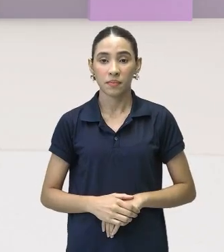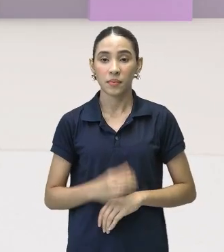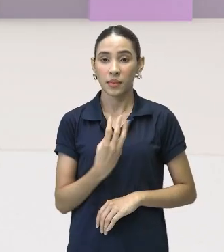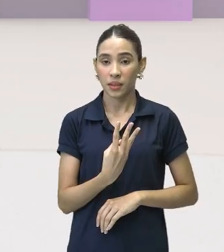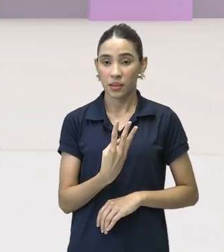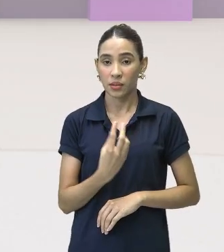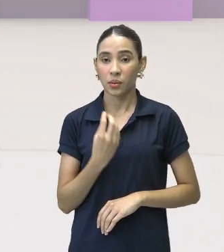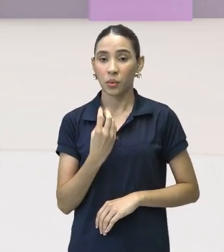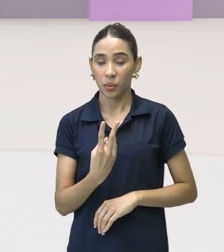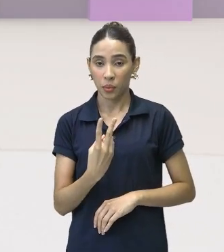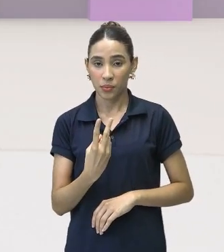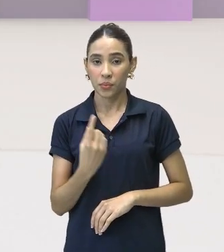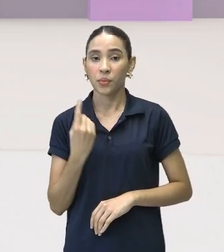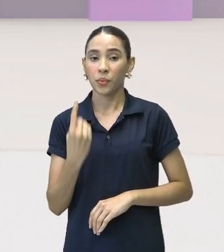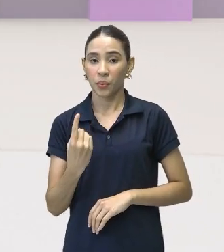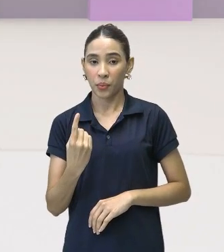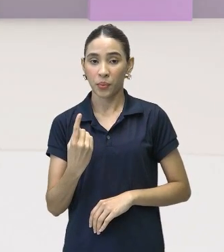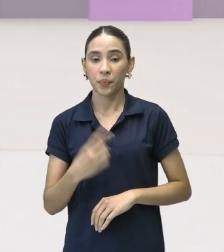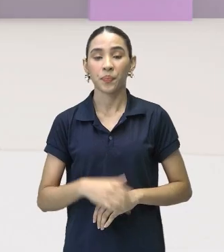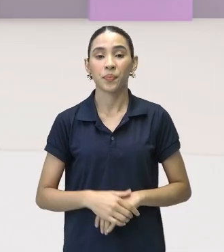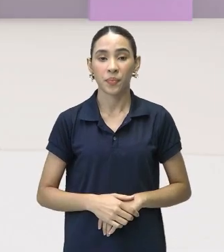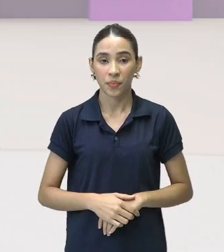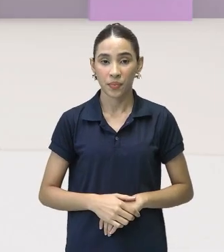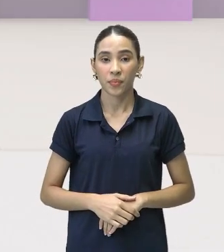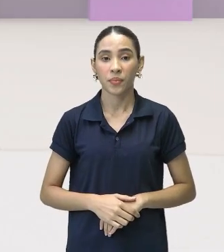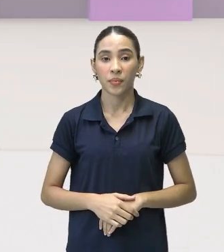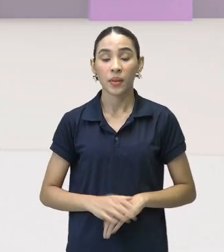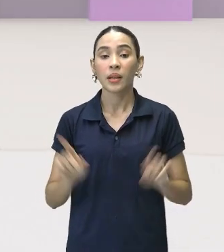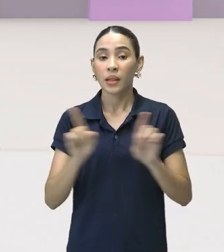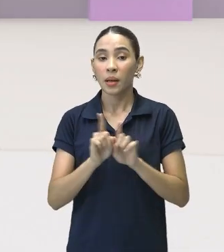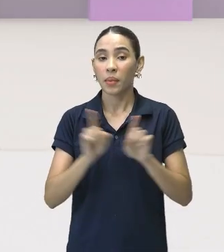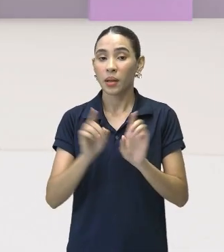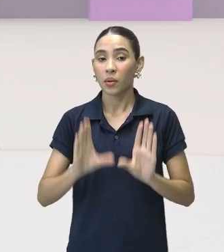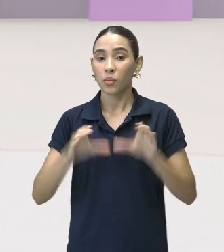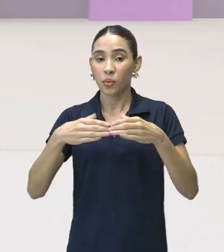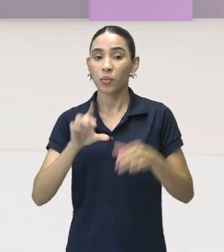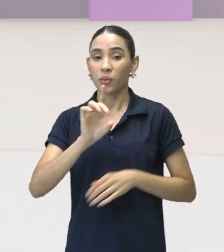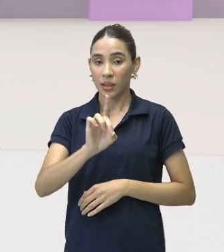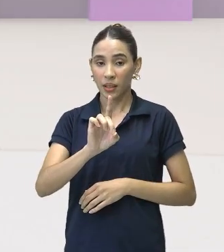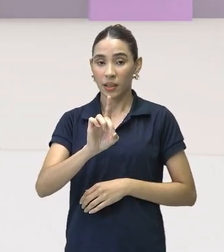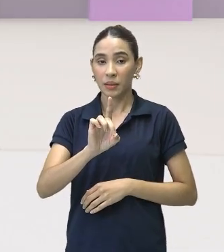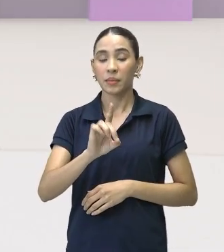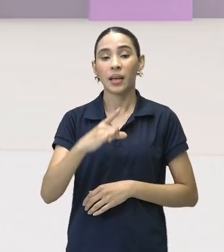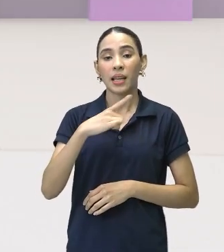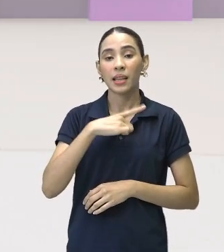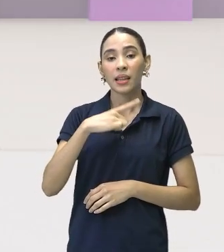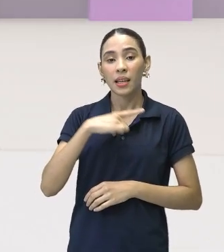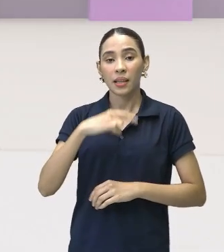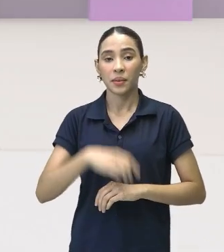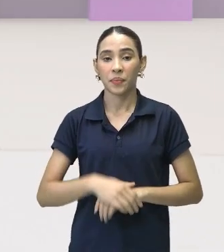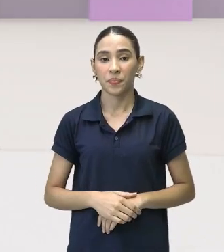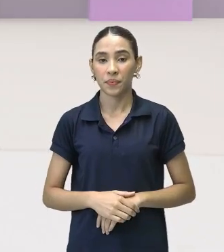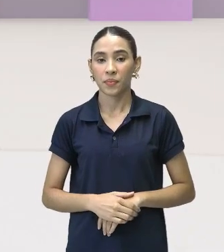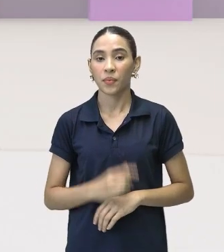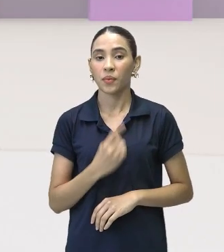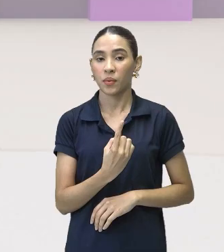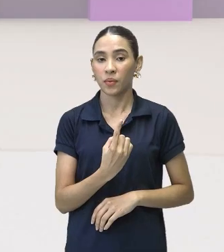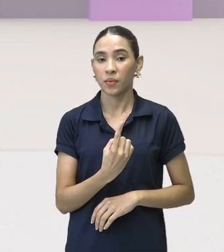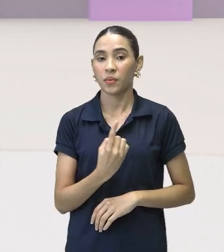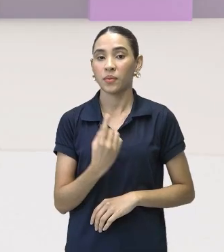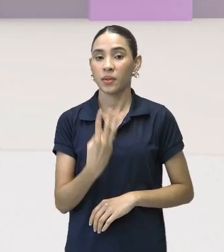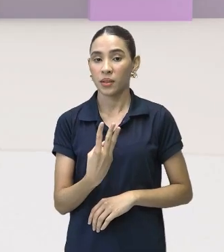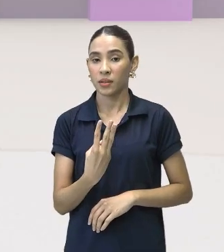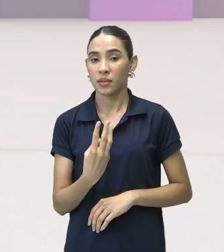elementos 3, 2 e 1. Nosso conjunto D, que é composto pelos elementos